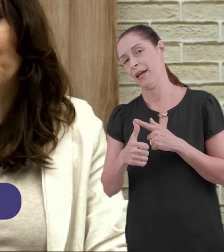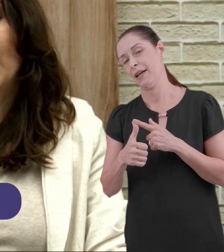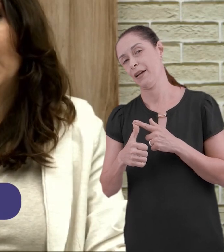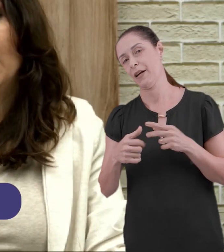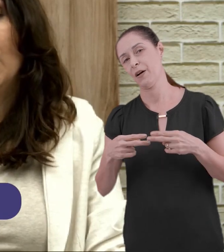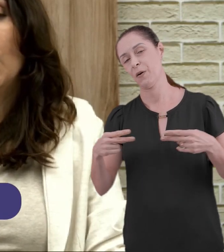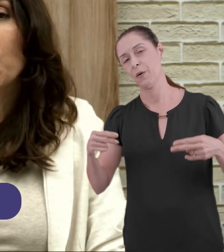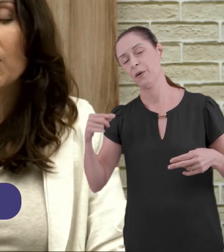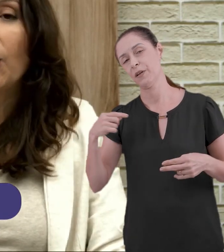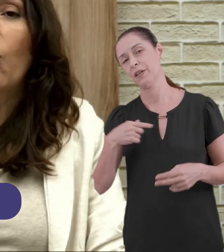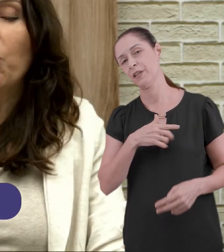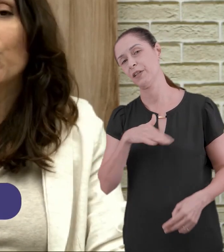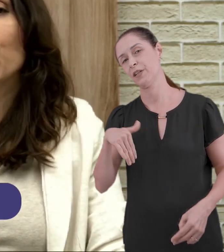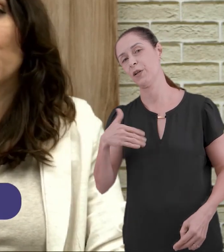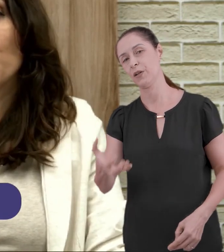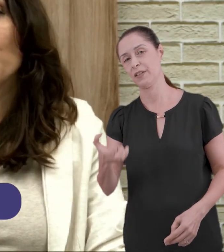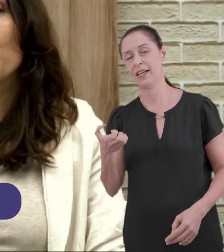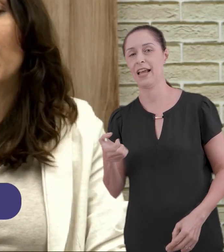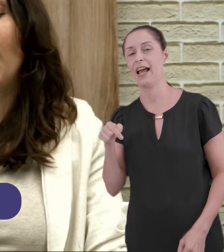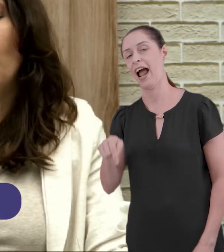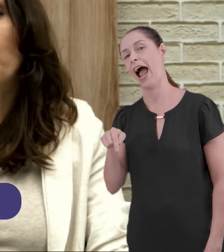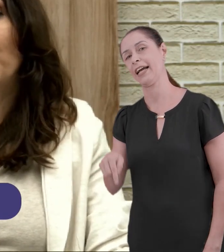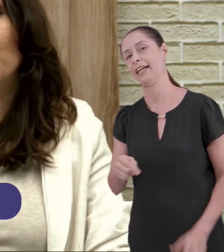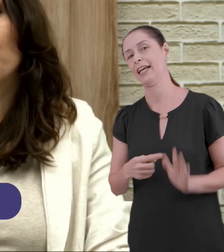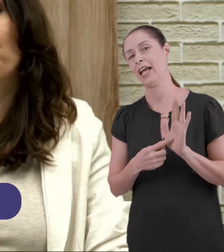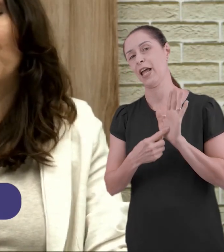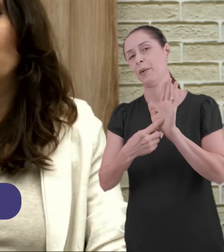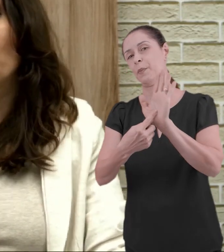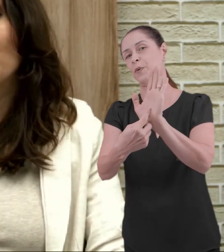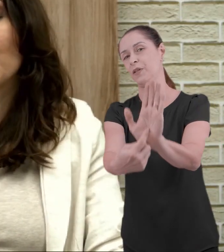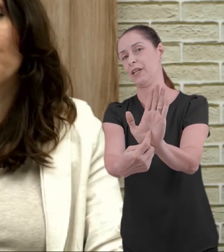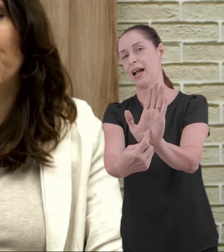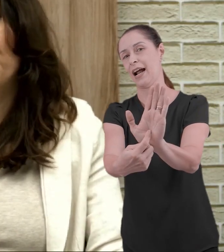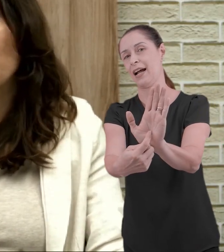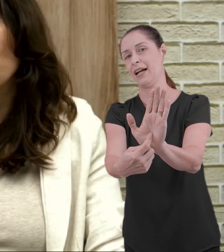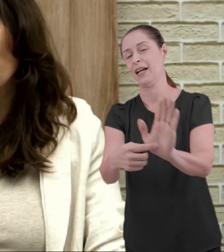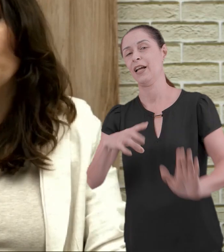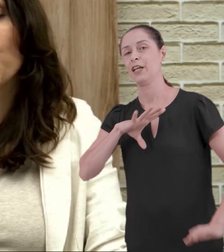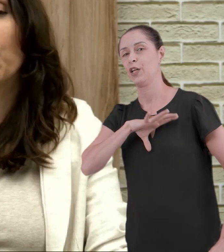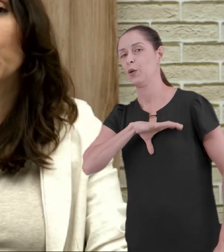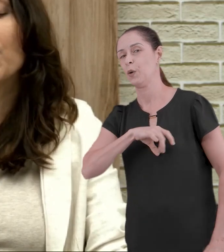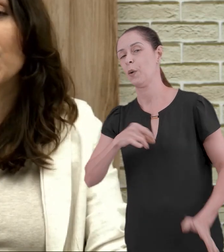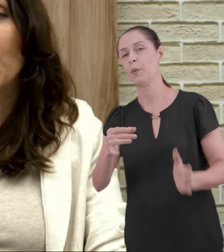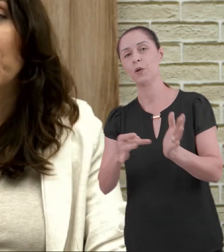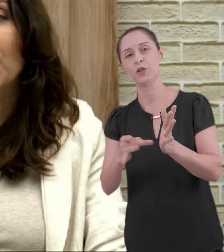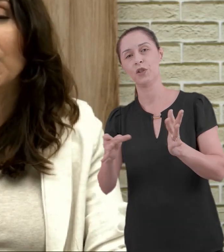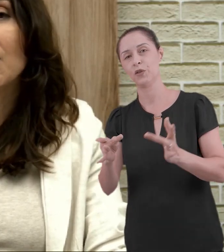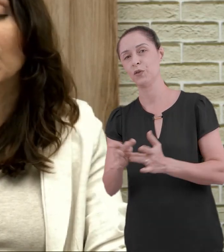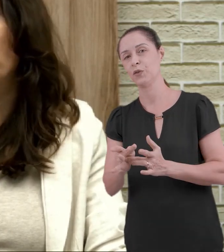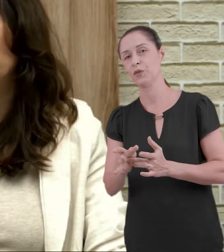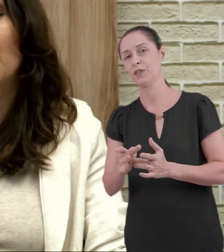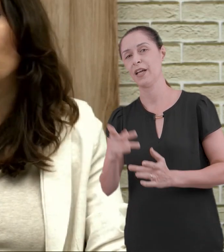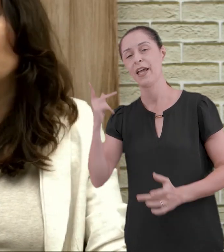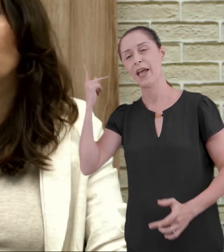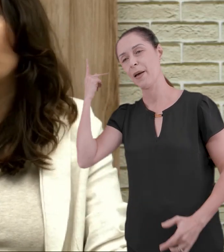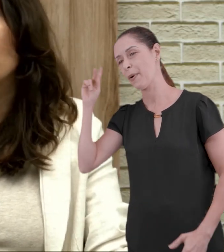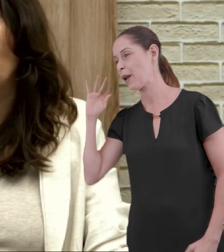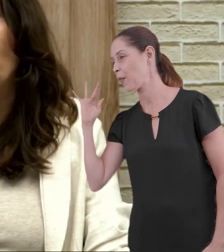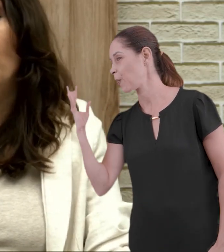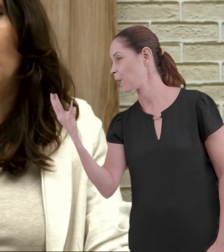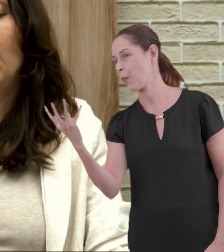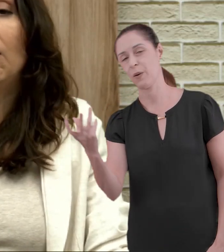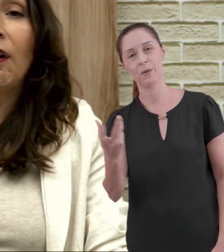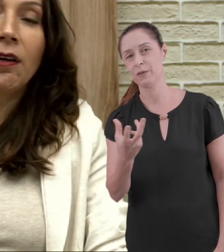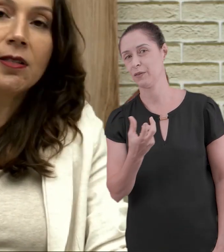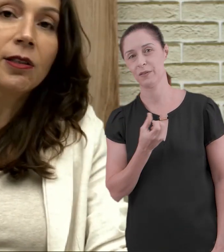é mostrar que o amor de Jesus é realmente para todas as pessoas, para todas as famílias, independente da